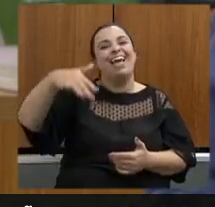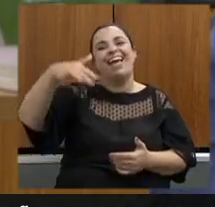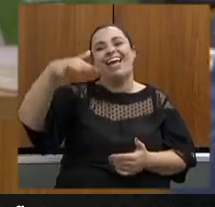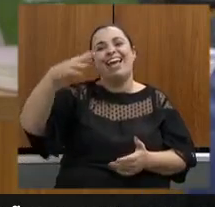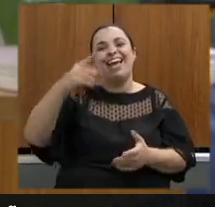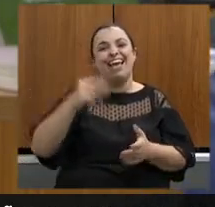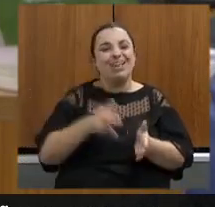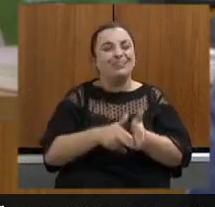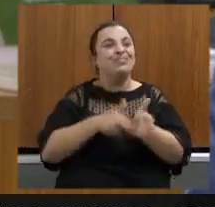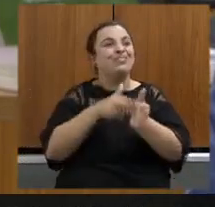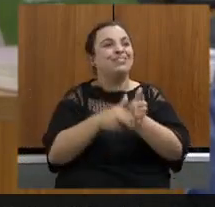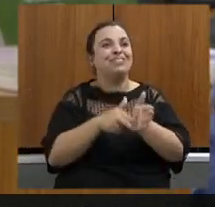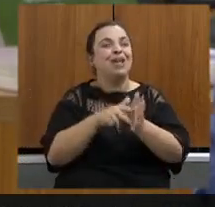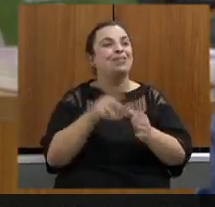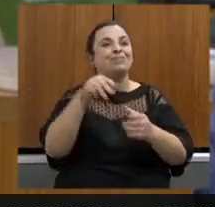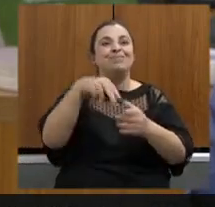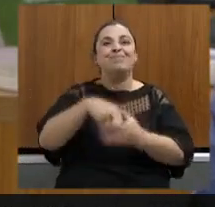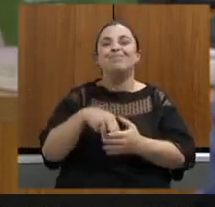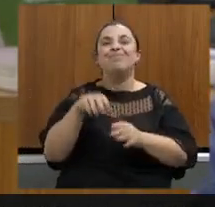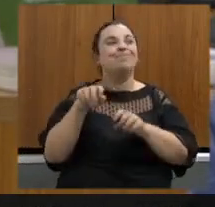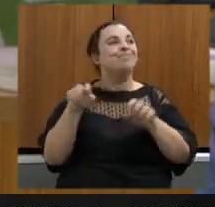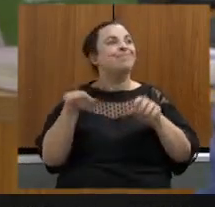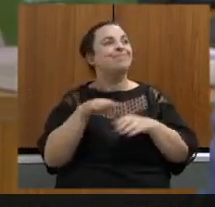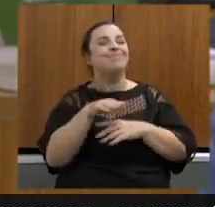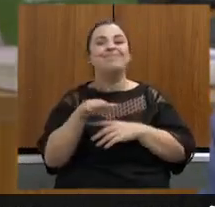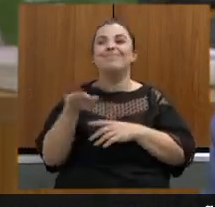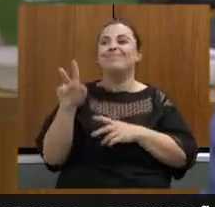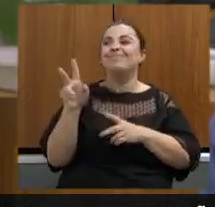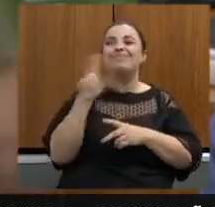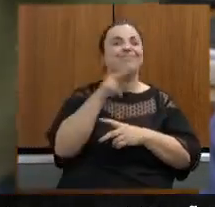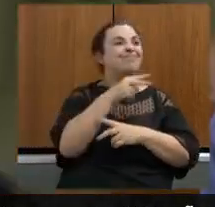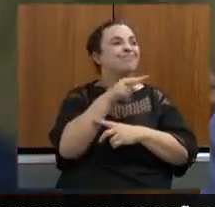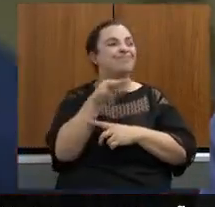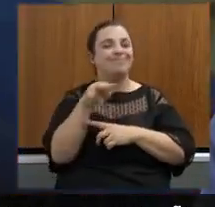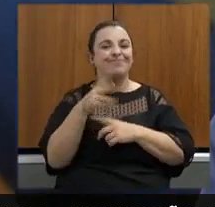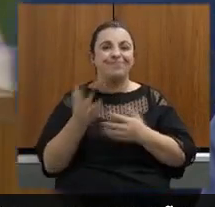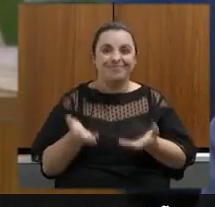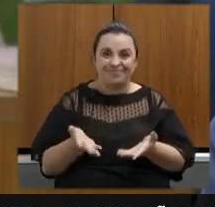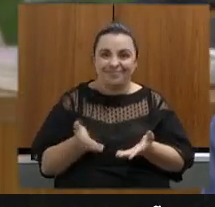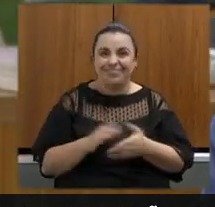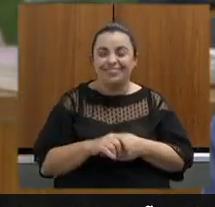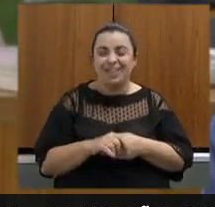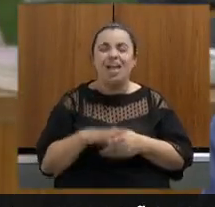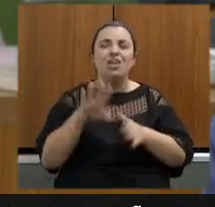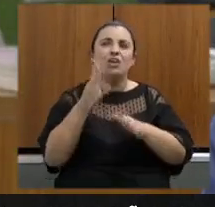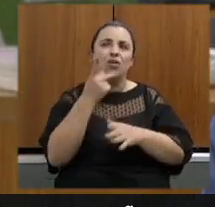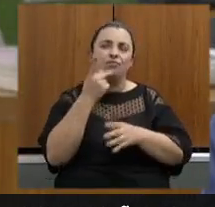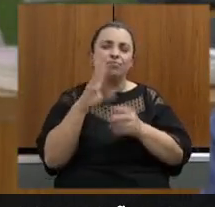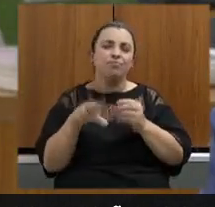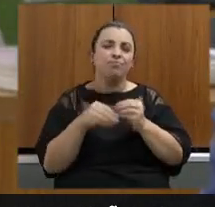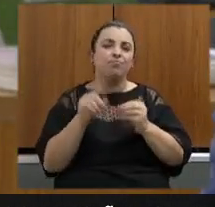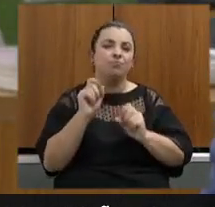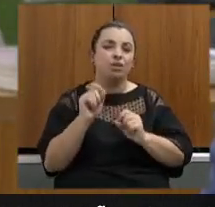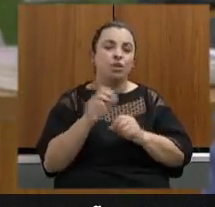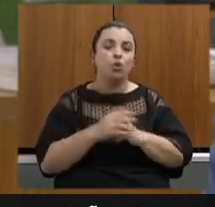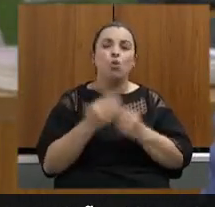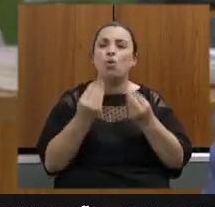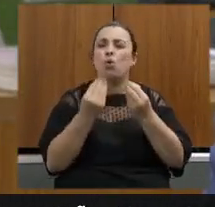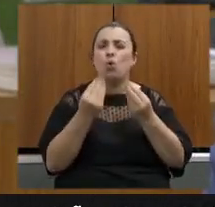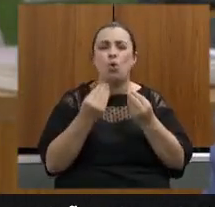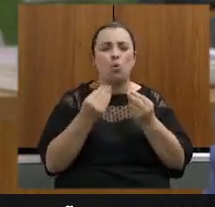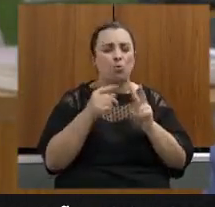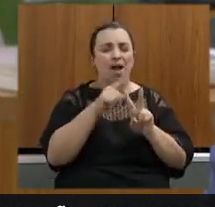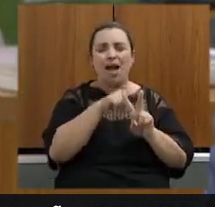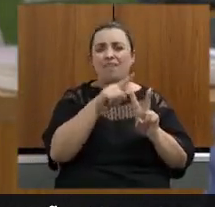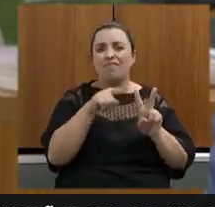aí vem a minha ponderação como a vale não cumpre a função